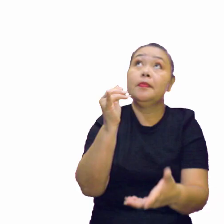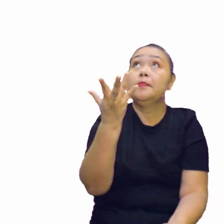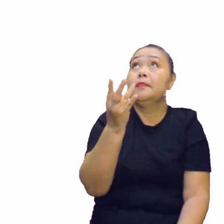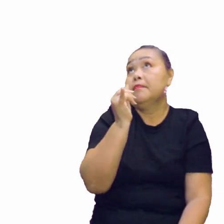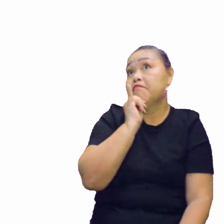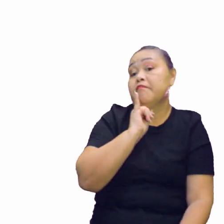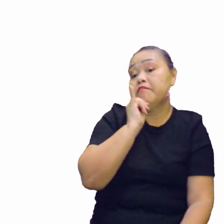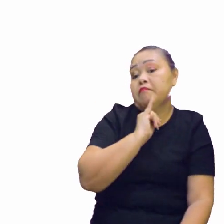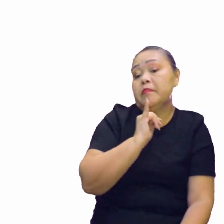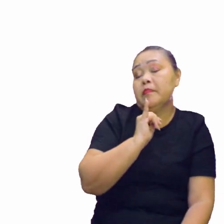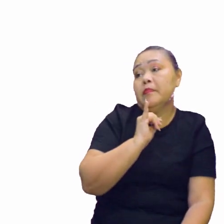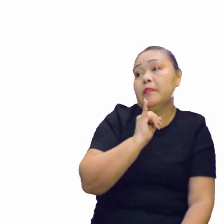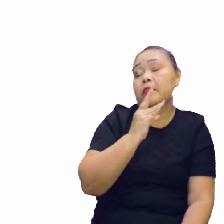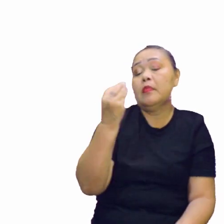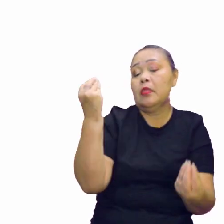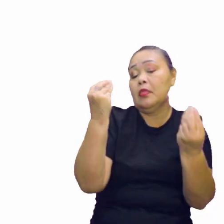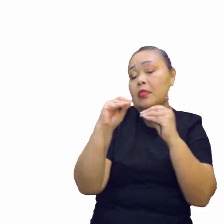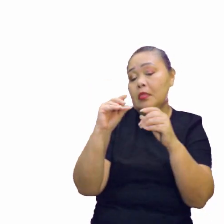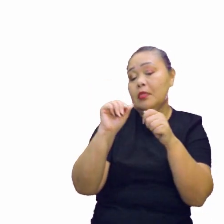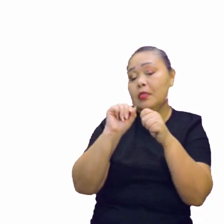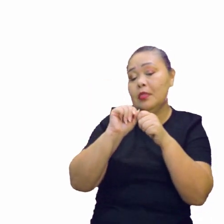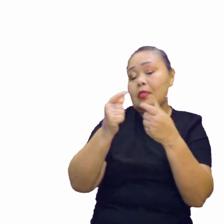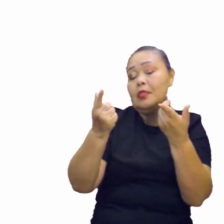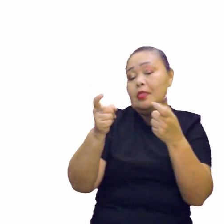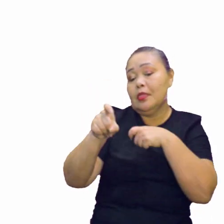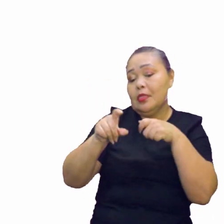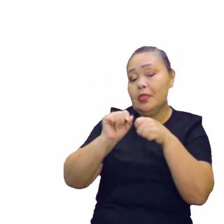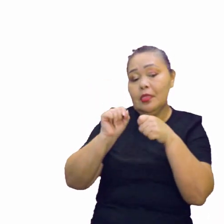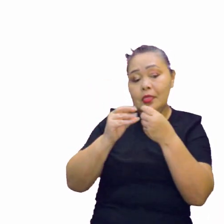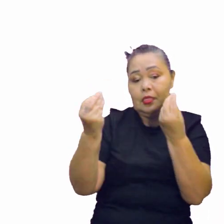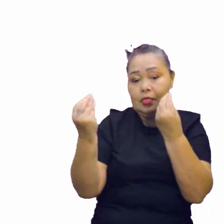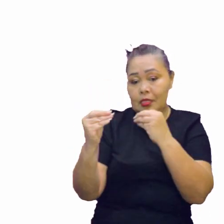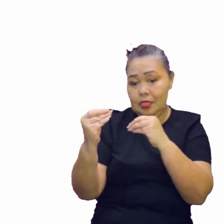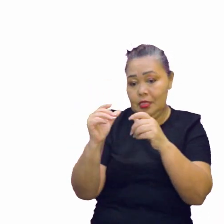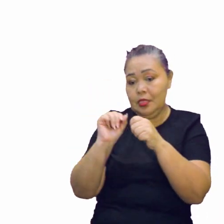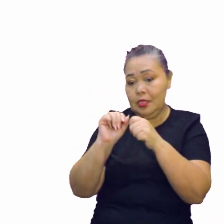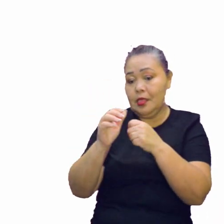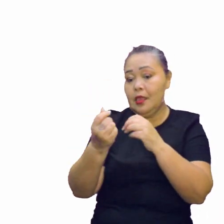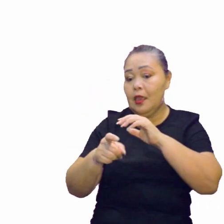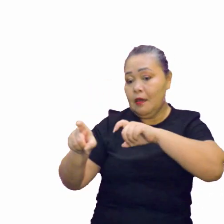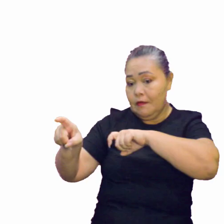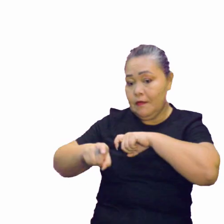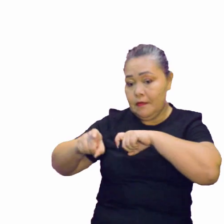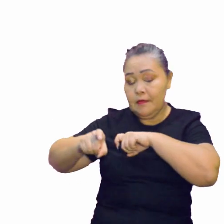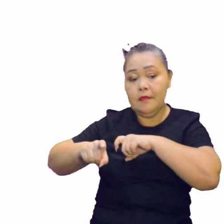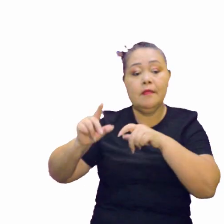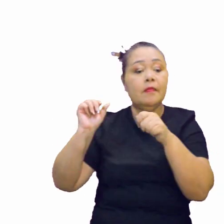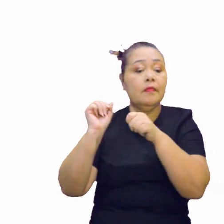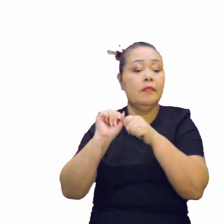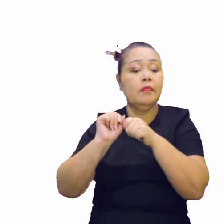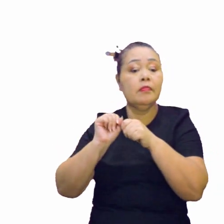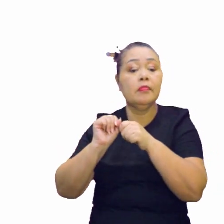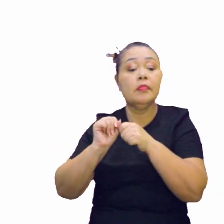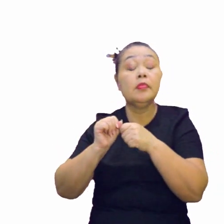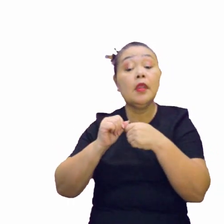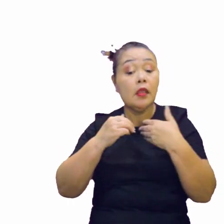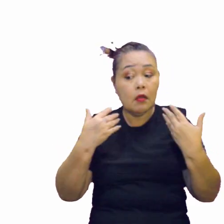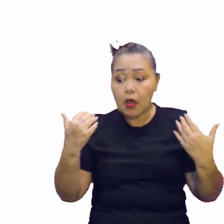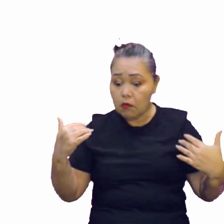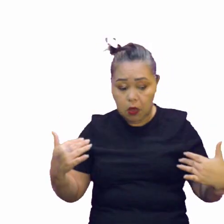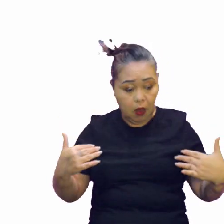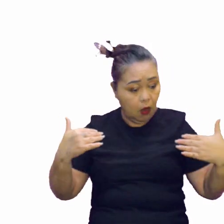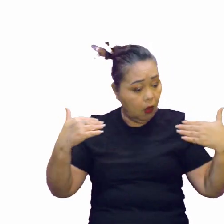e suplementos agrícolas, implementações agrícolas. E os hábitos de crescimento também